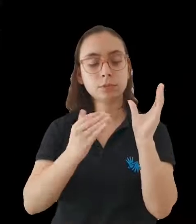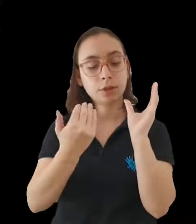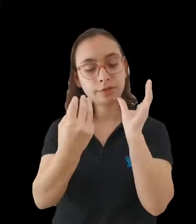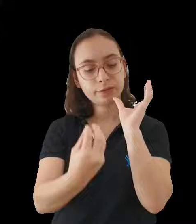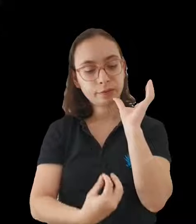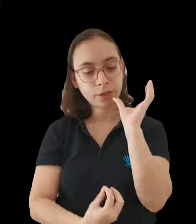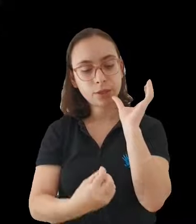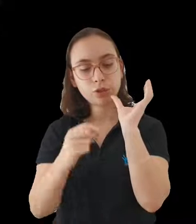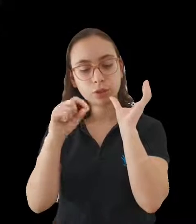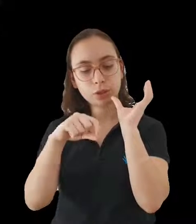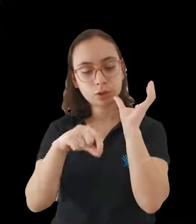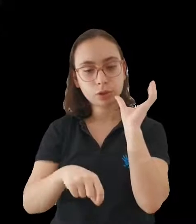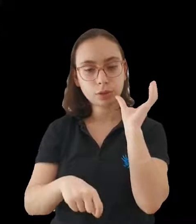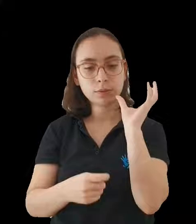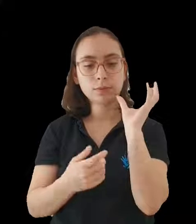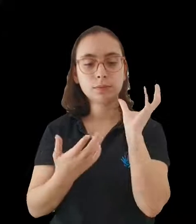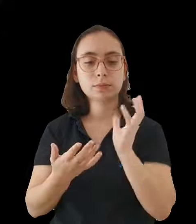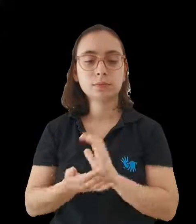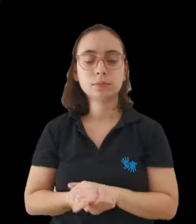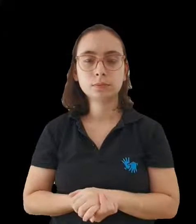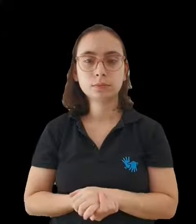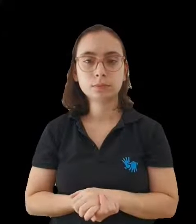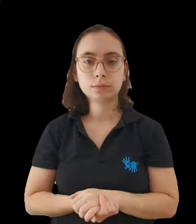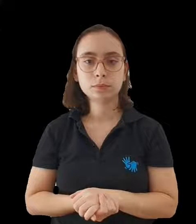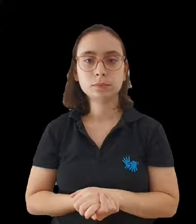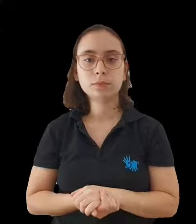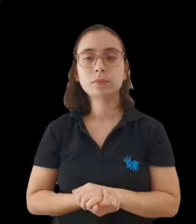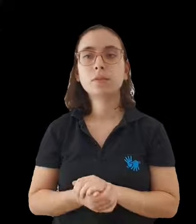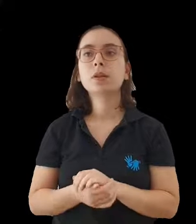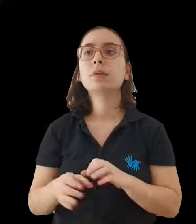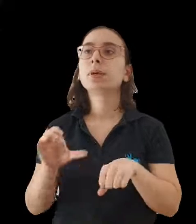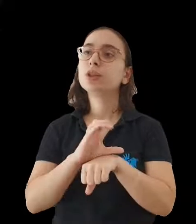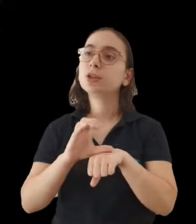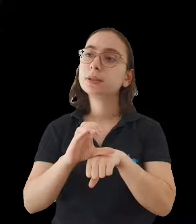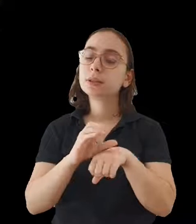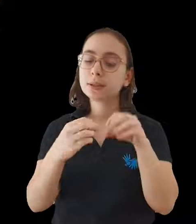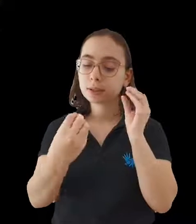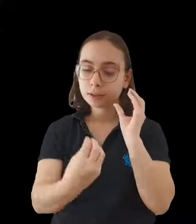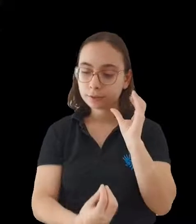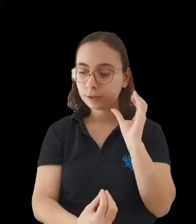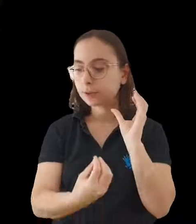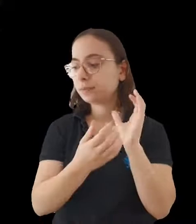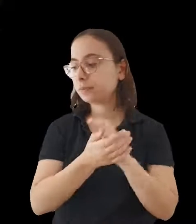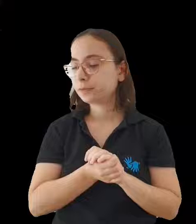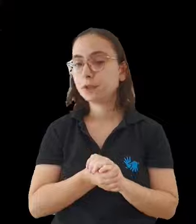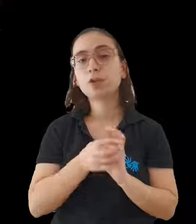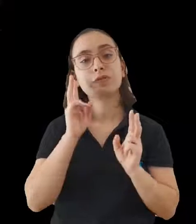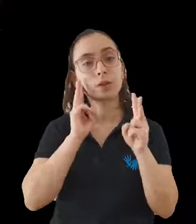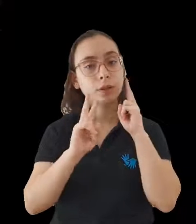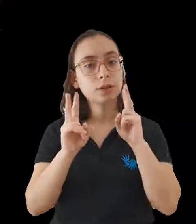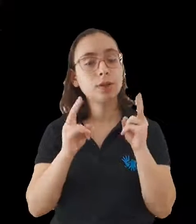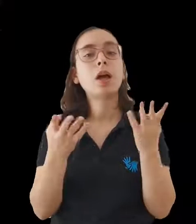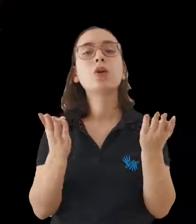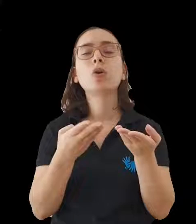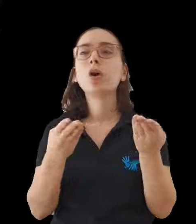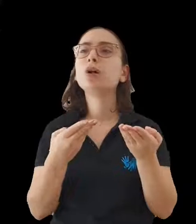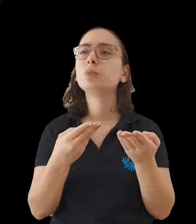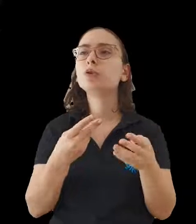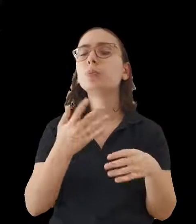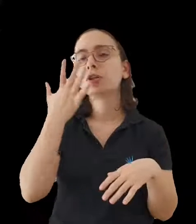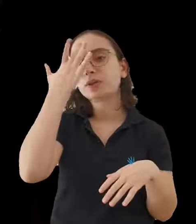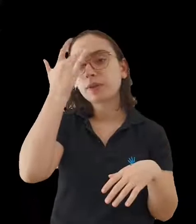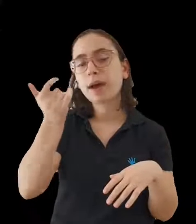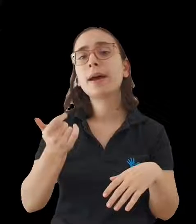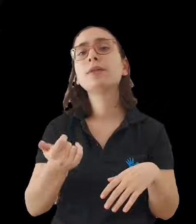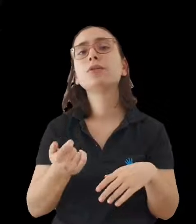Ó. Não, assim na parte cinza, na frente, ó. Vocês estão vendo que agora ficou muito mais fácil de ver a pena?